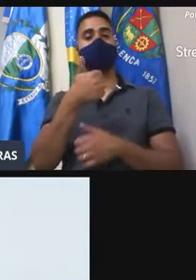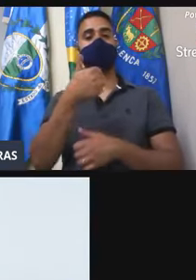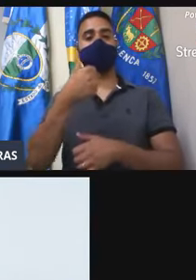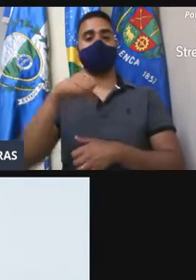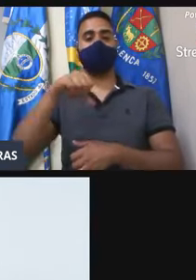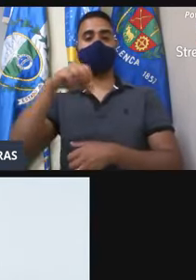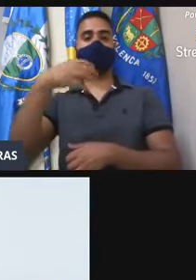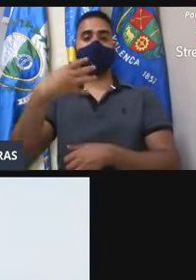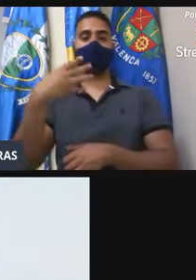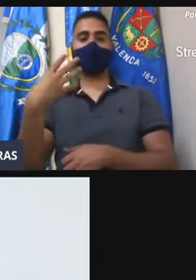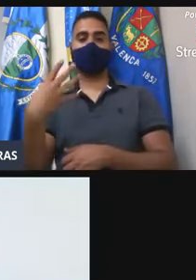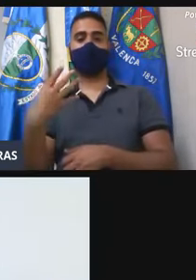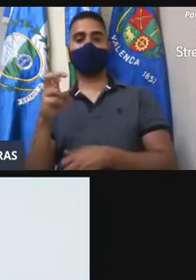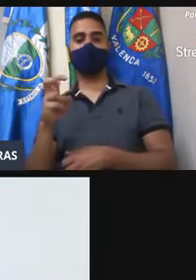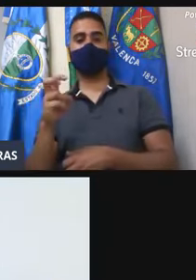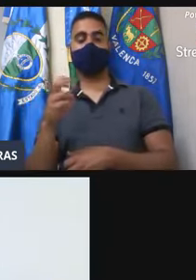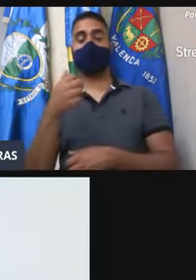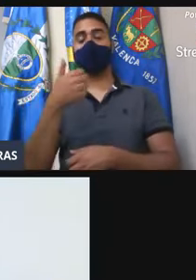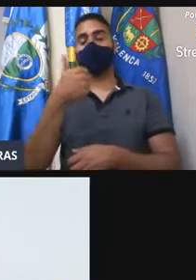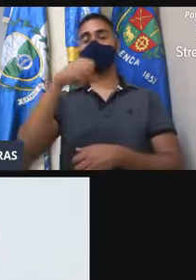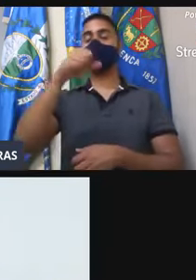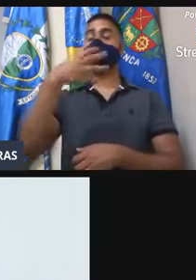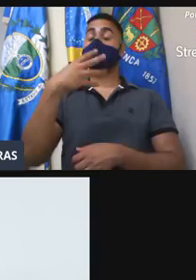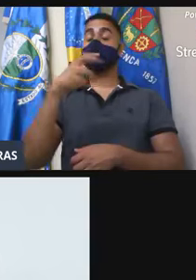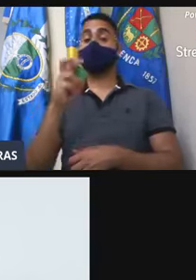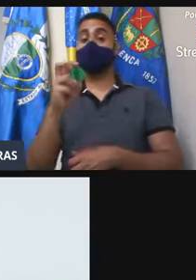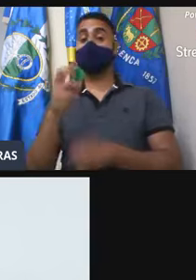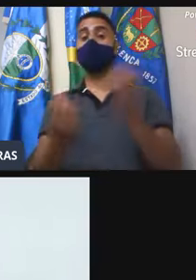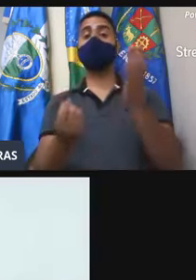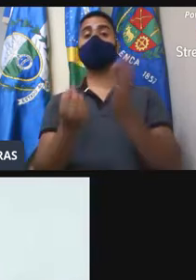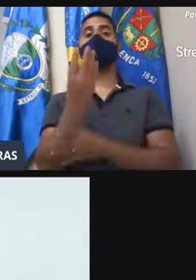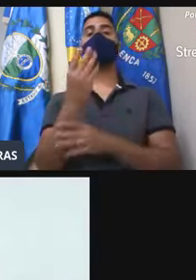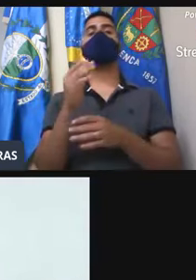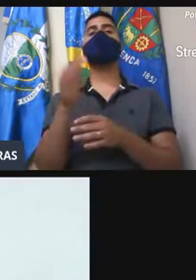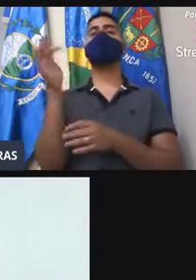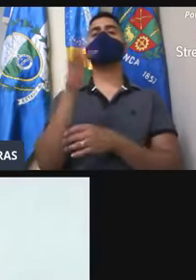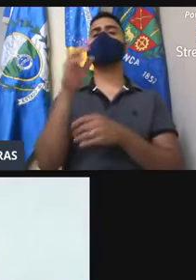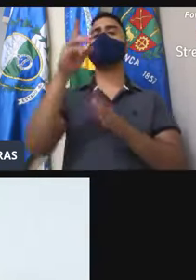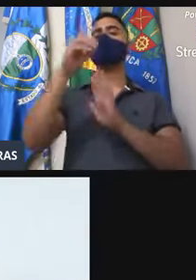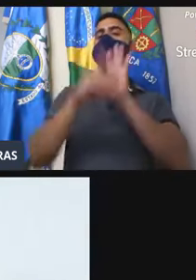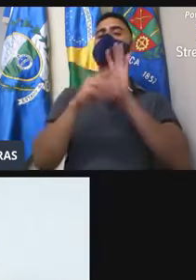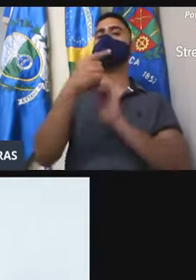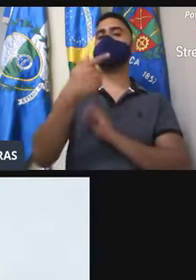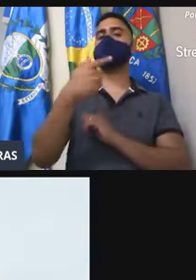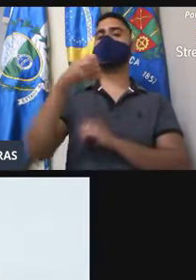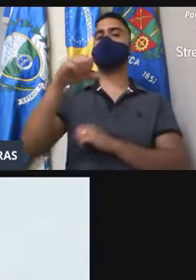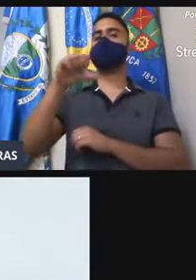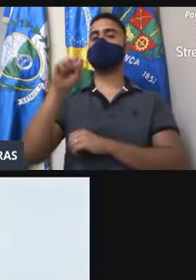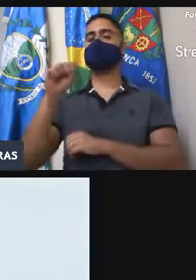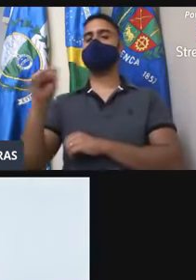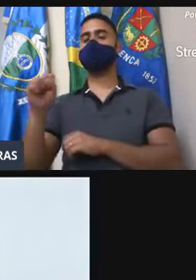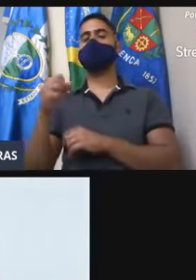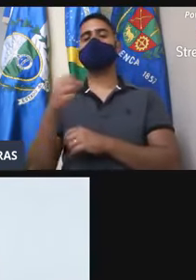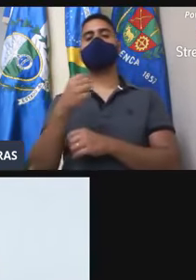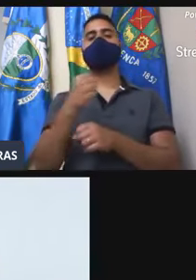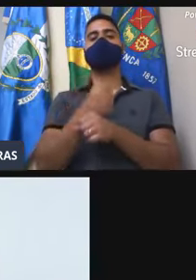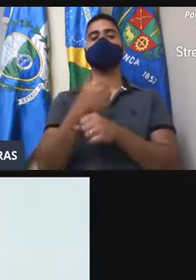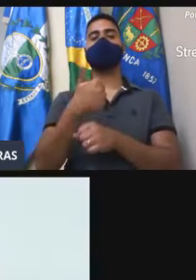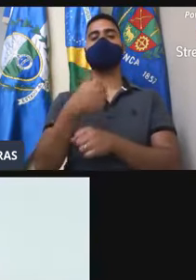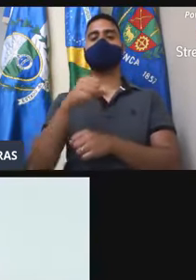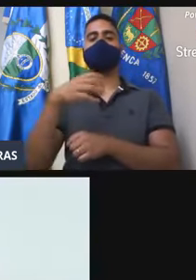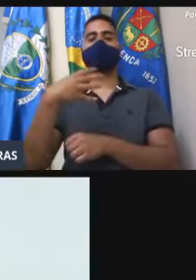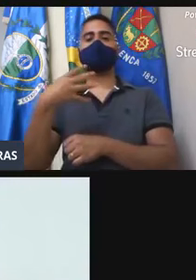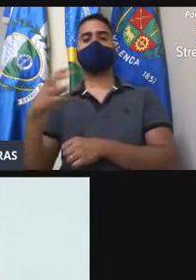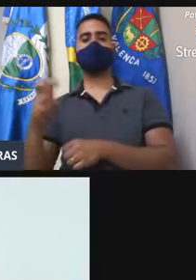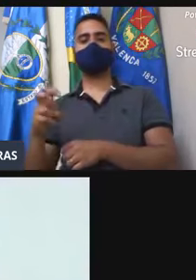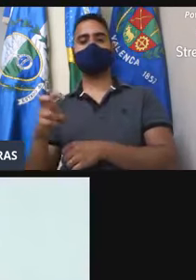de contabilidade na UFMG, a Federal de Minas Gerais, através do decreto 7988, de 45, sancionado pelo presidente Getúlio